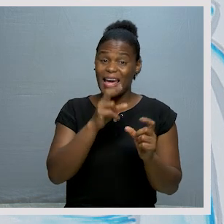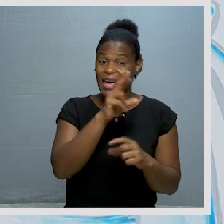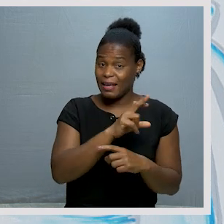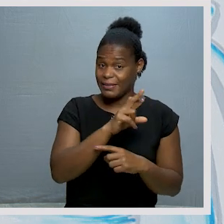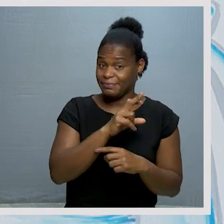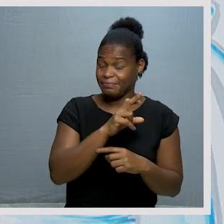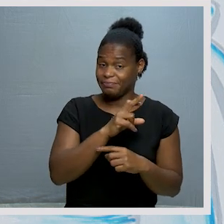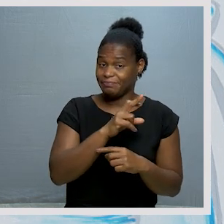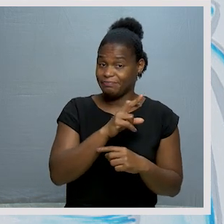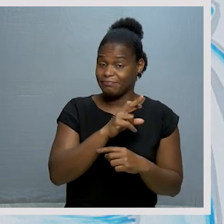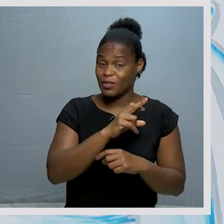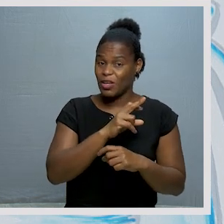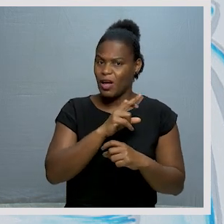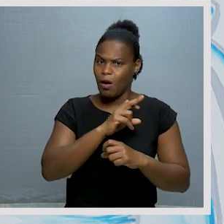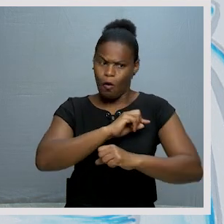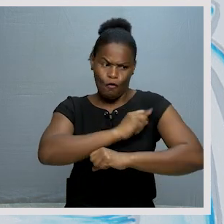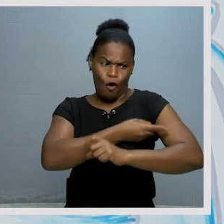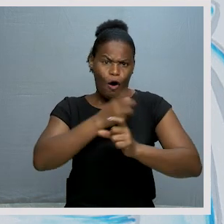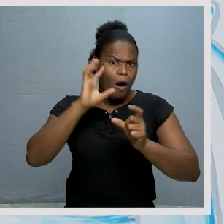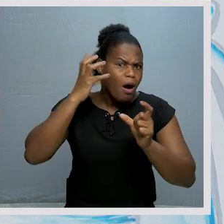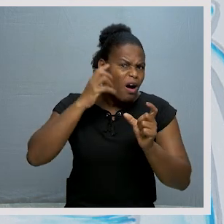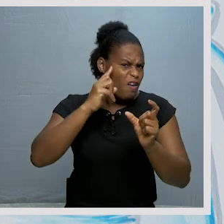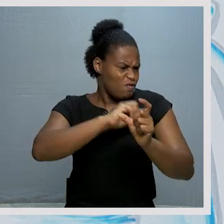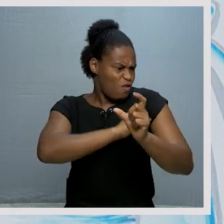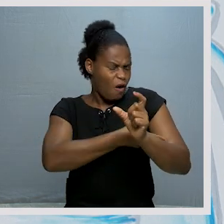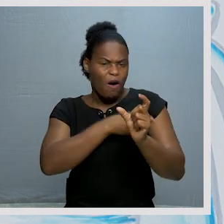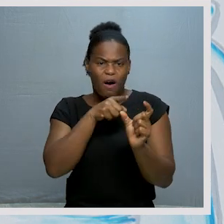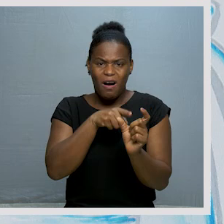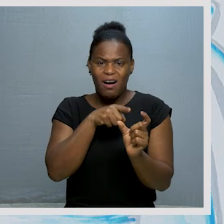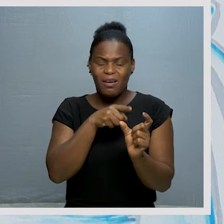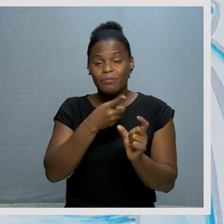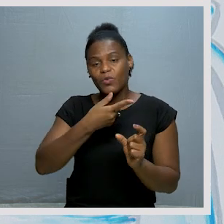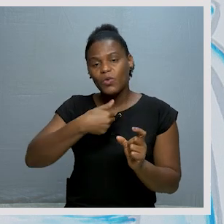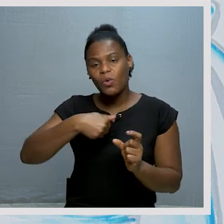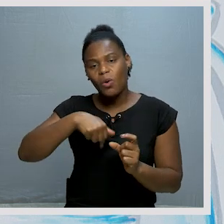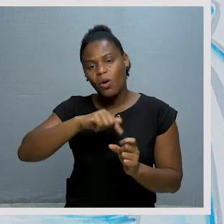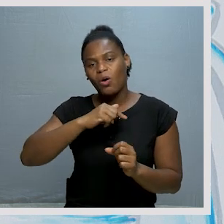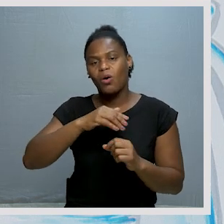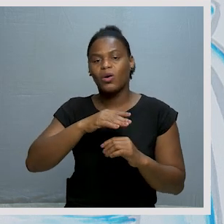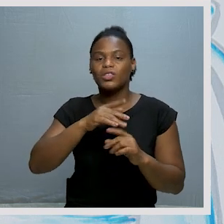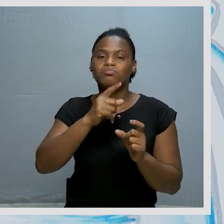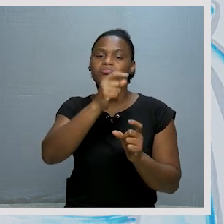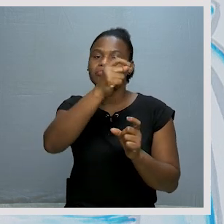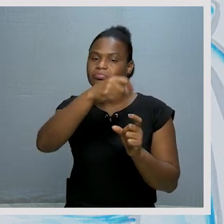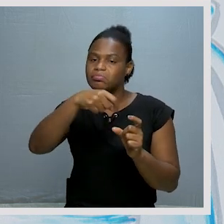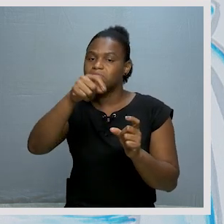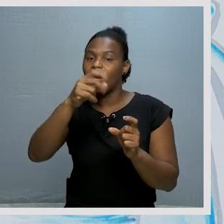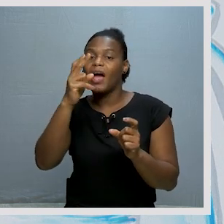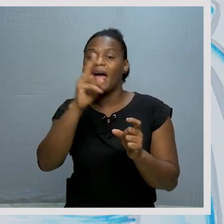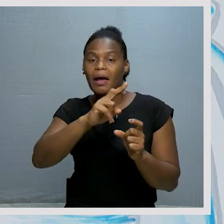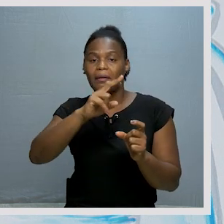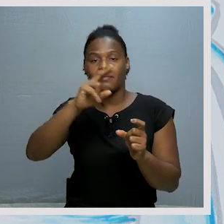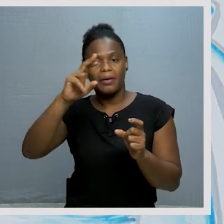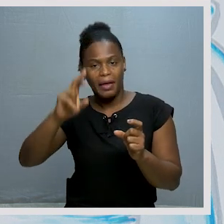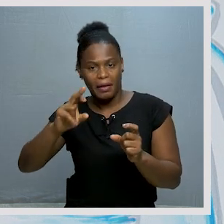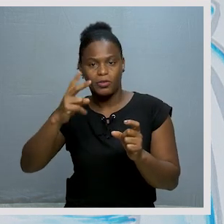R ter um som forte, nós fazemos o quê? Escrevemos dois